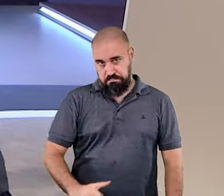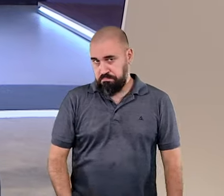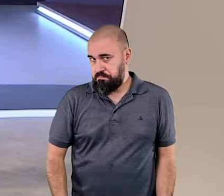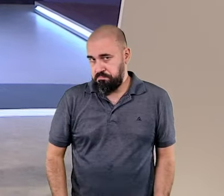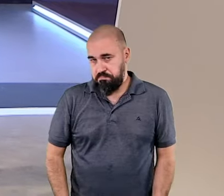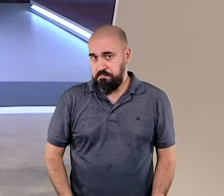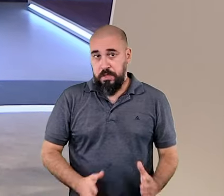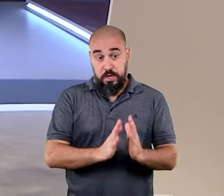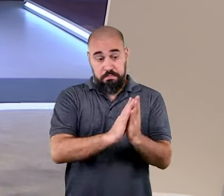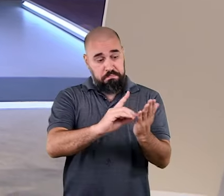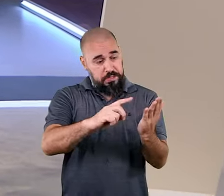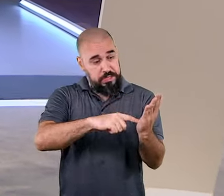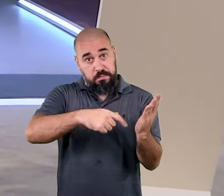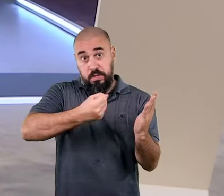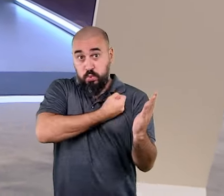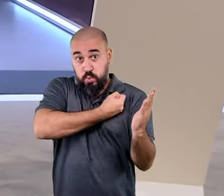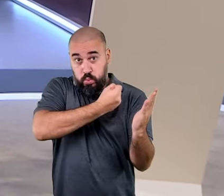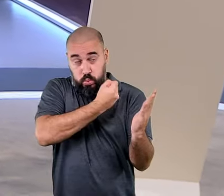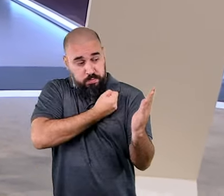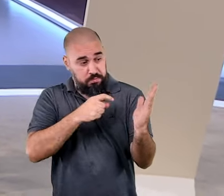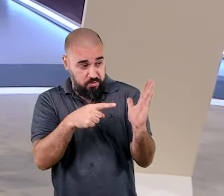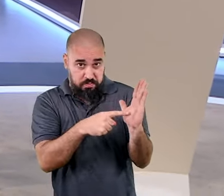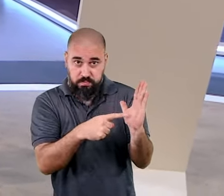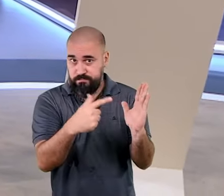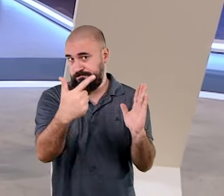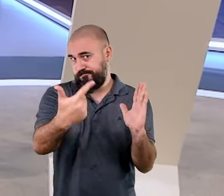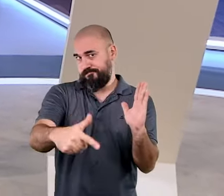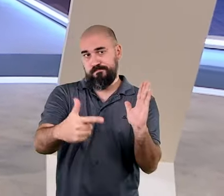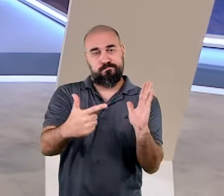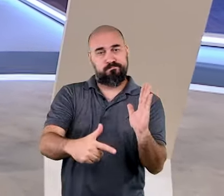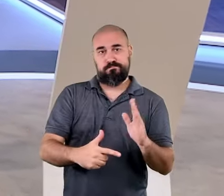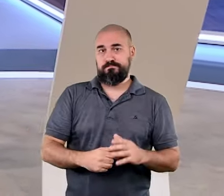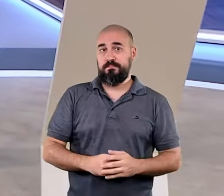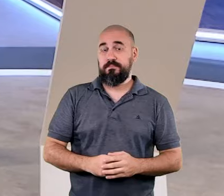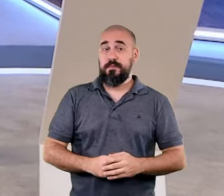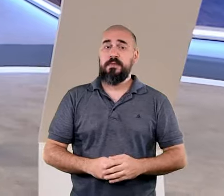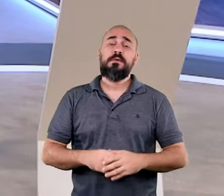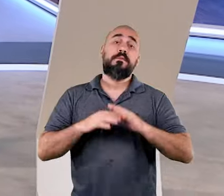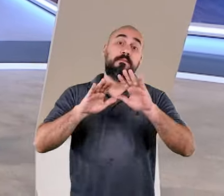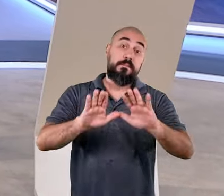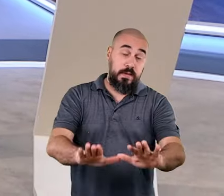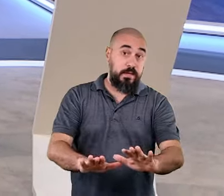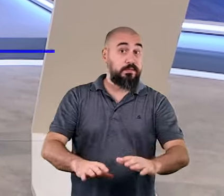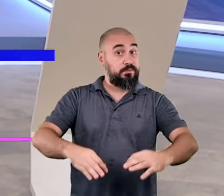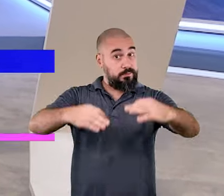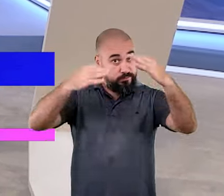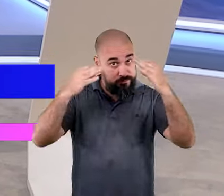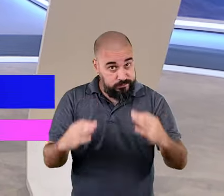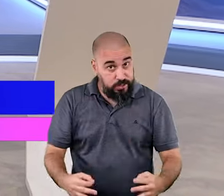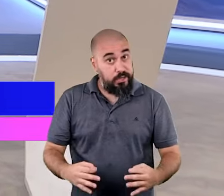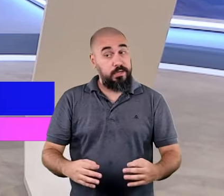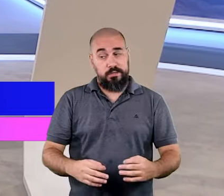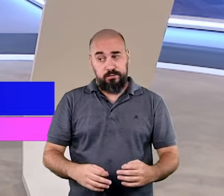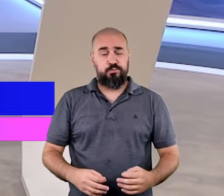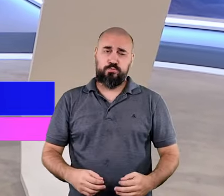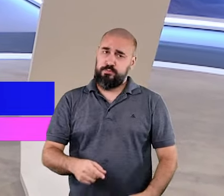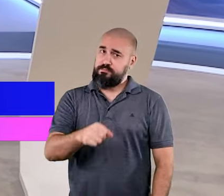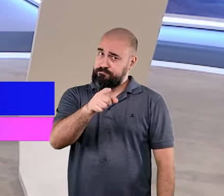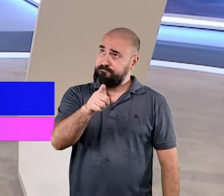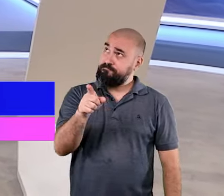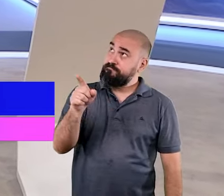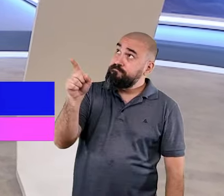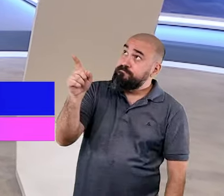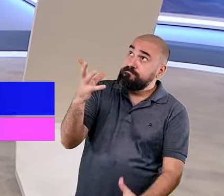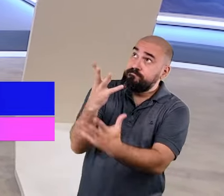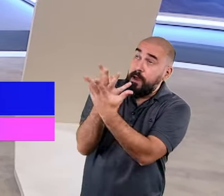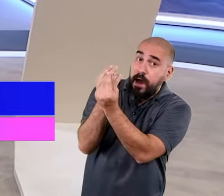número. Nós não temos nenhuma informação. Mas o que eu posso dizer a você, à luz da palavra de Deus, é